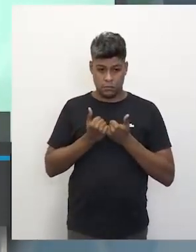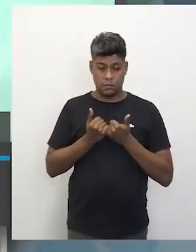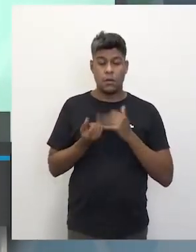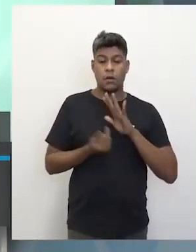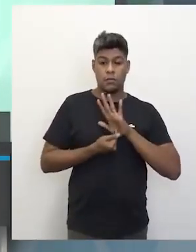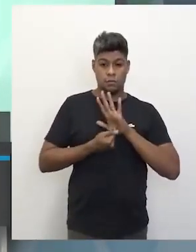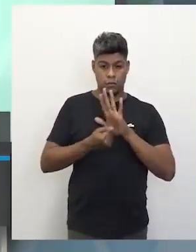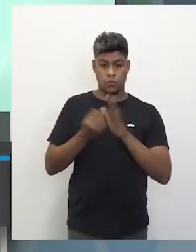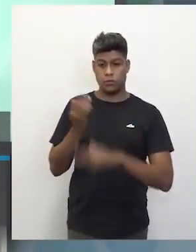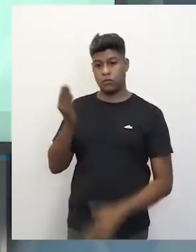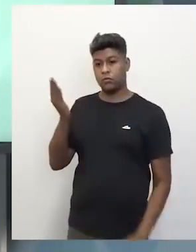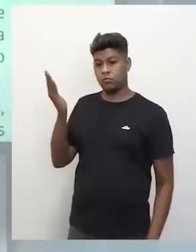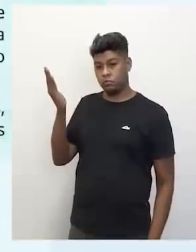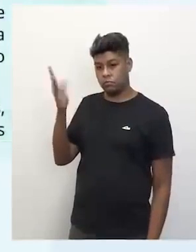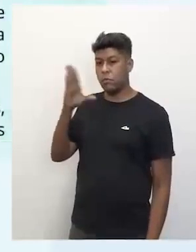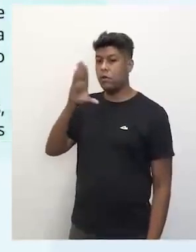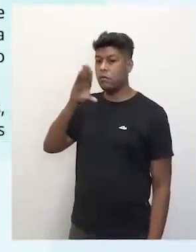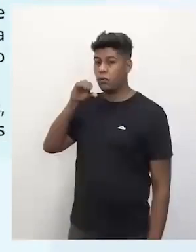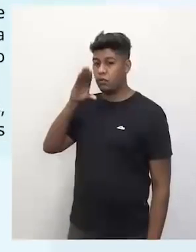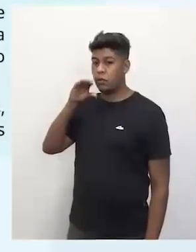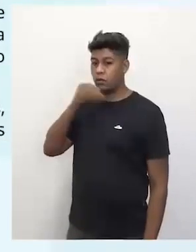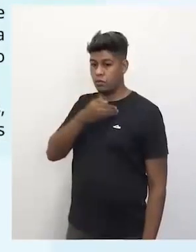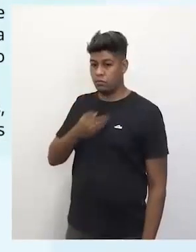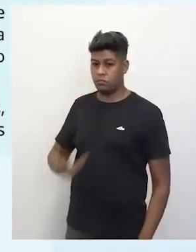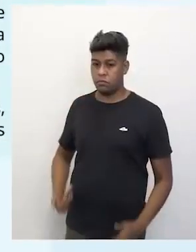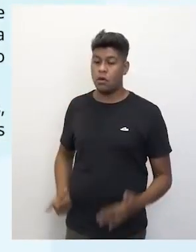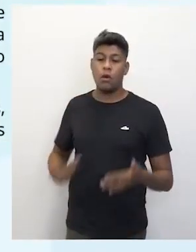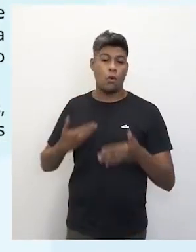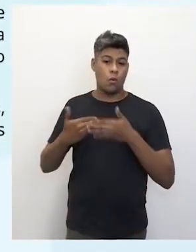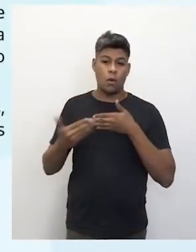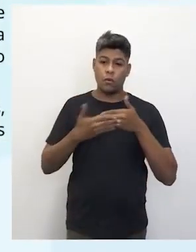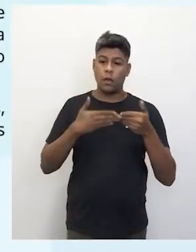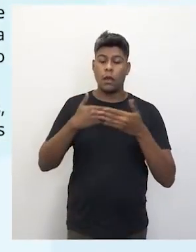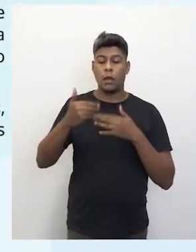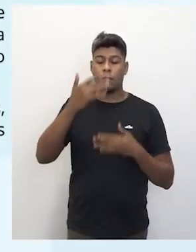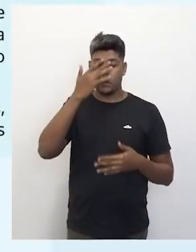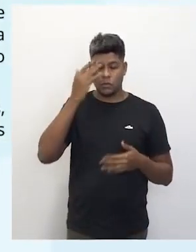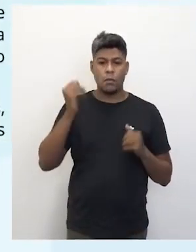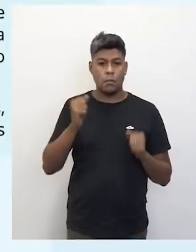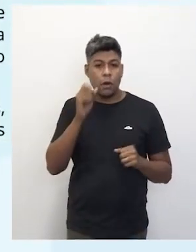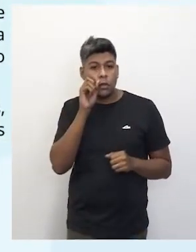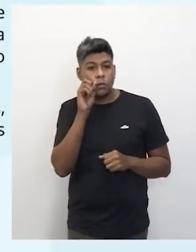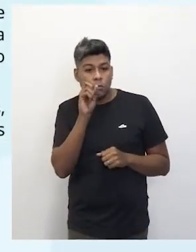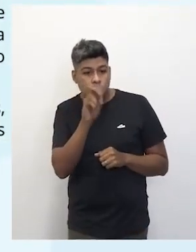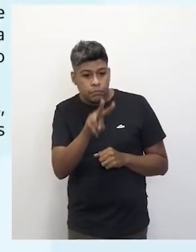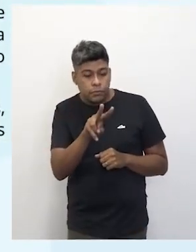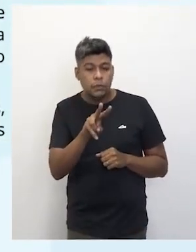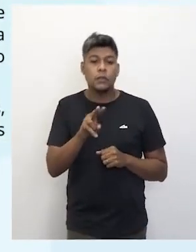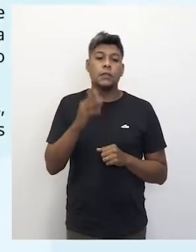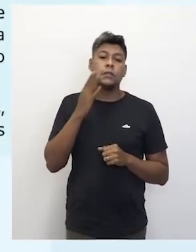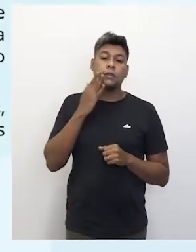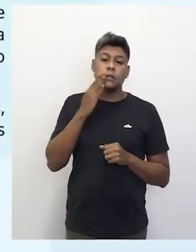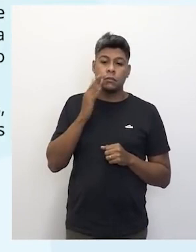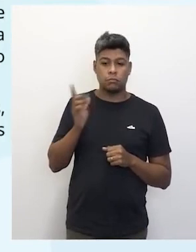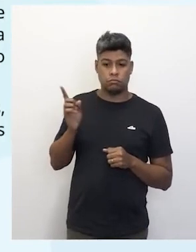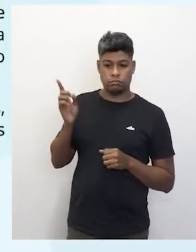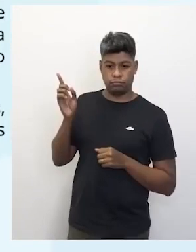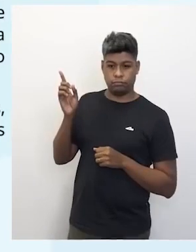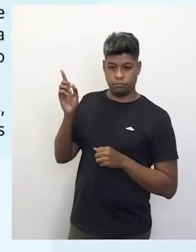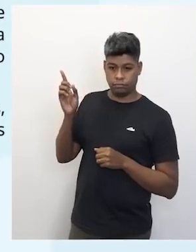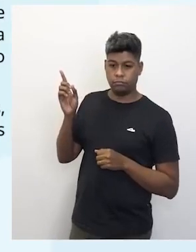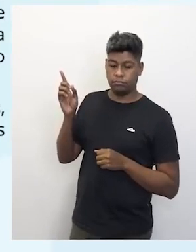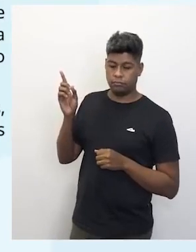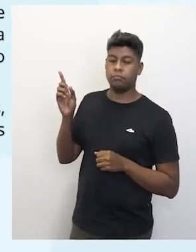essa obra, ele pode ser público, né? Ou seja, qualquer pessoa tem acesso a ele, ele está em um espaço público, tá? Como essa obra do Franz Weissmann,